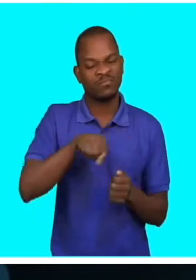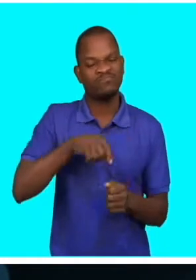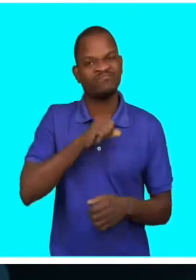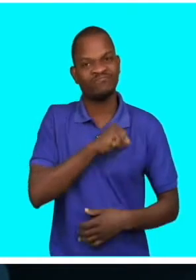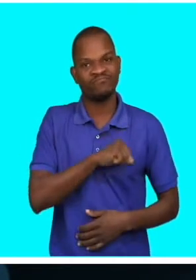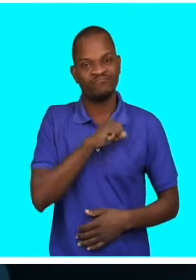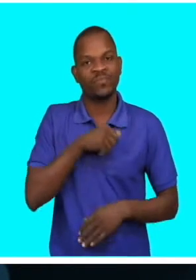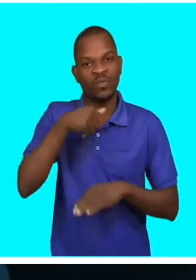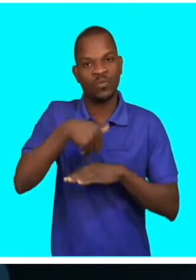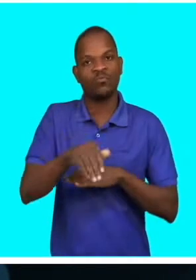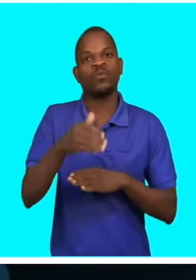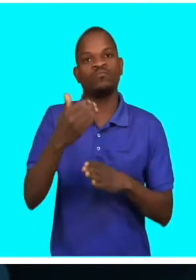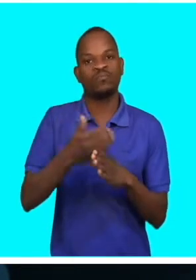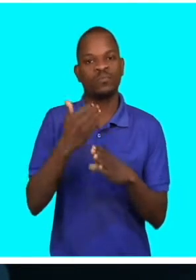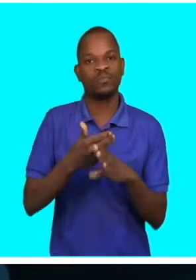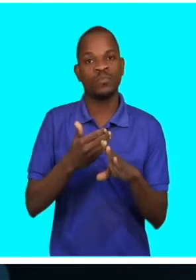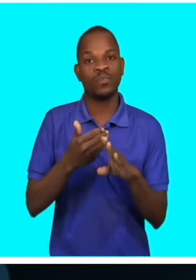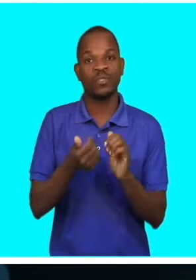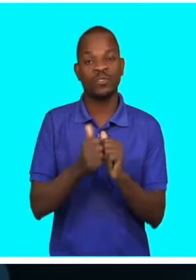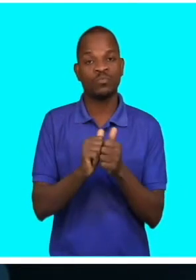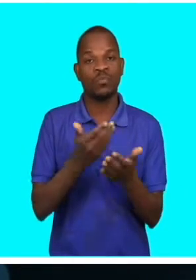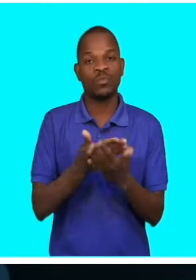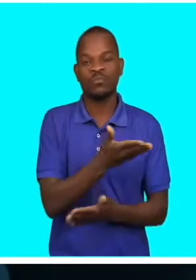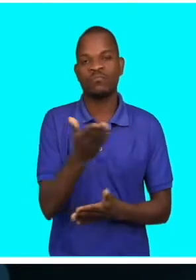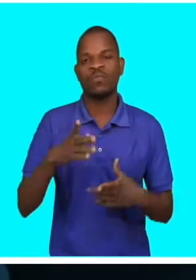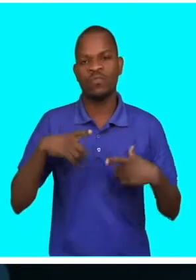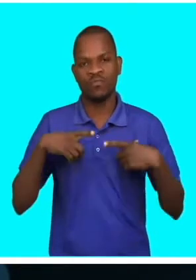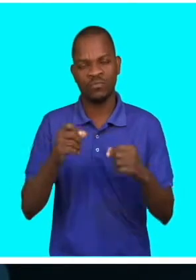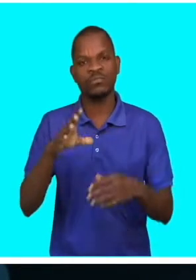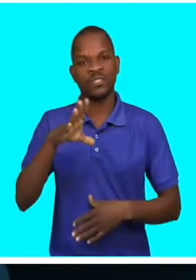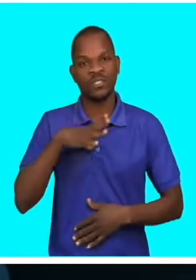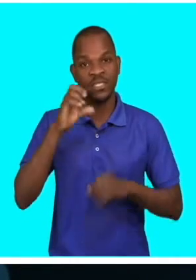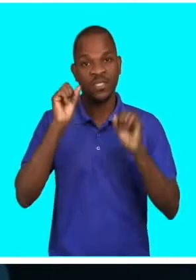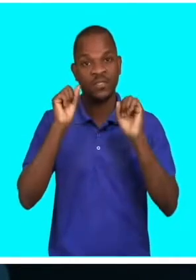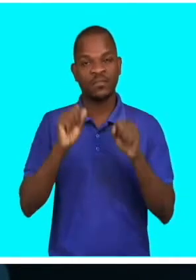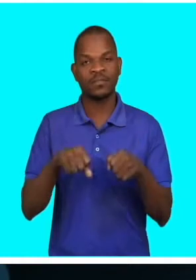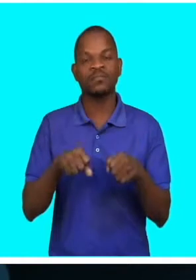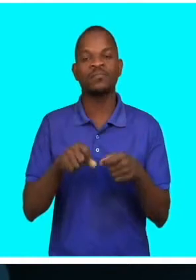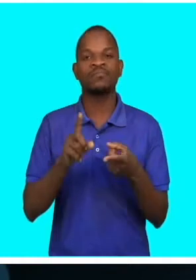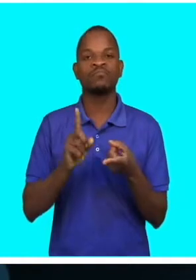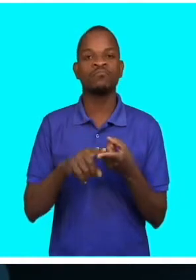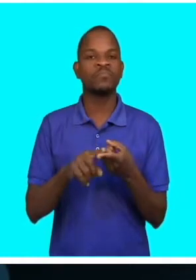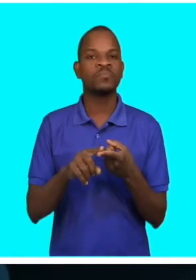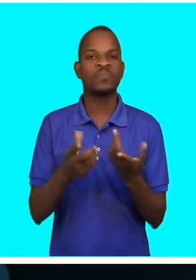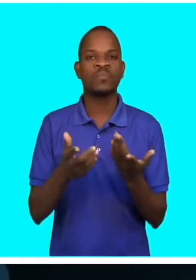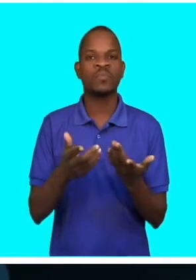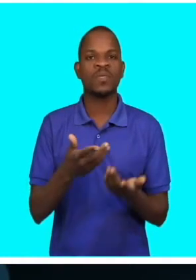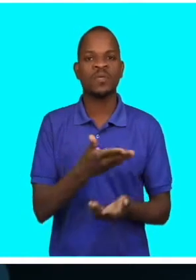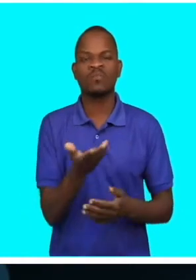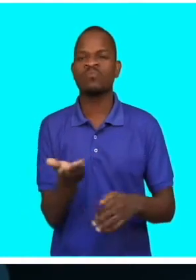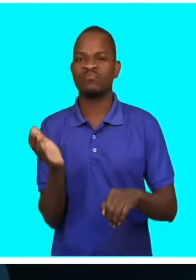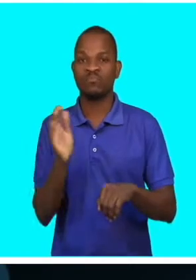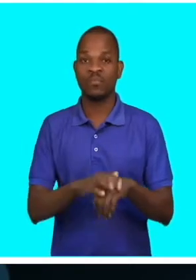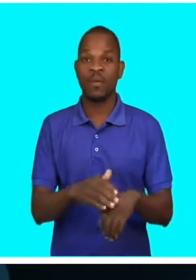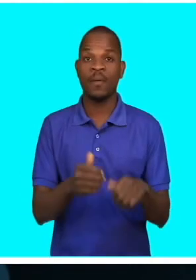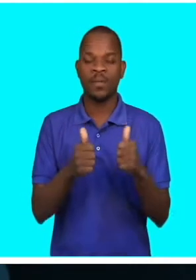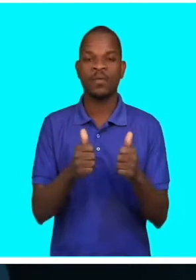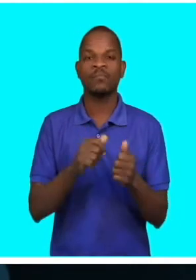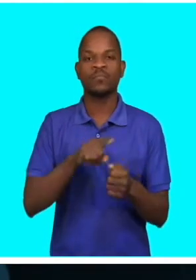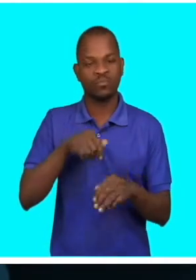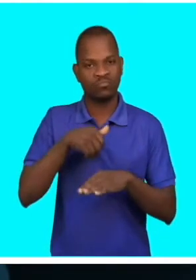Mas continuamos a trabalhar porque eles têm vontade de trabalhar, têm vontade de treinar, eles têm talento para